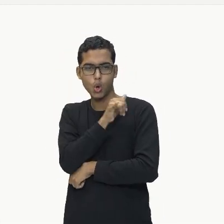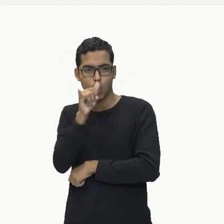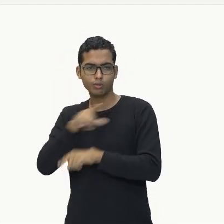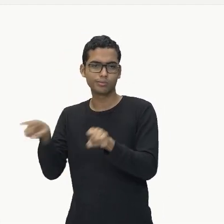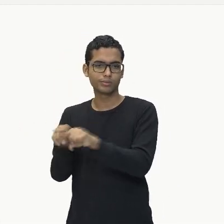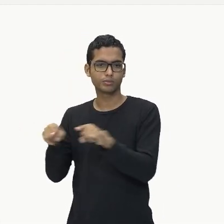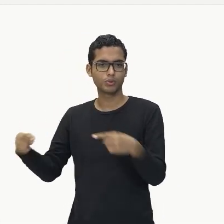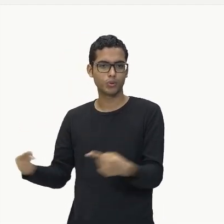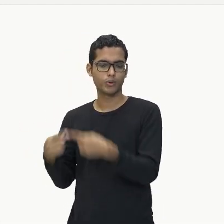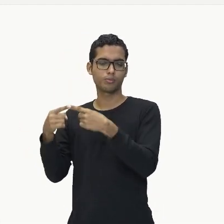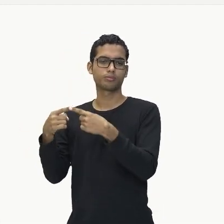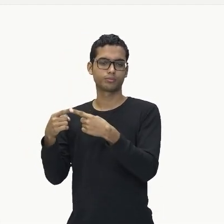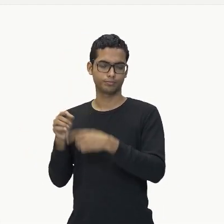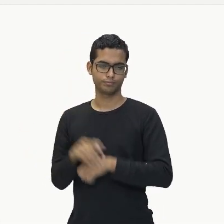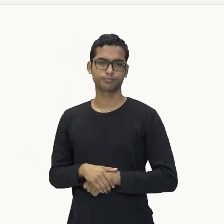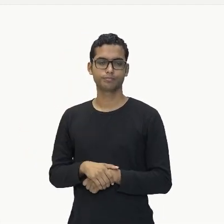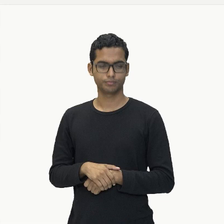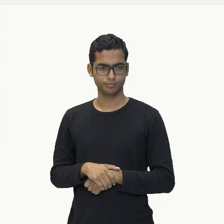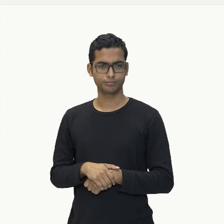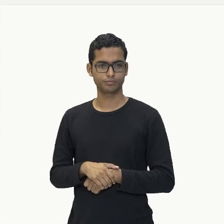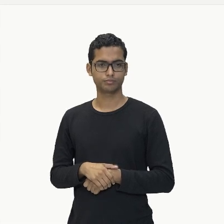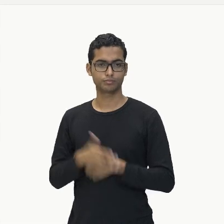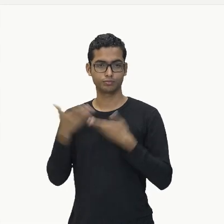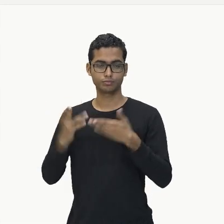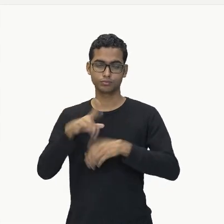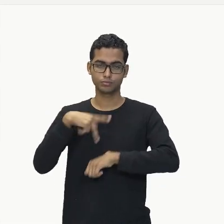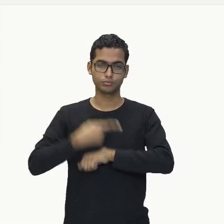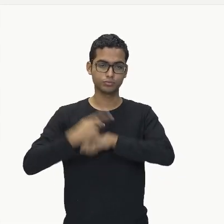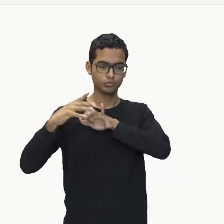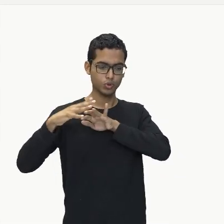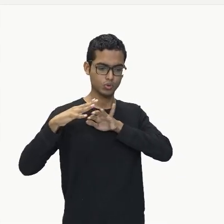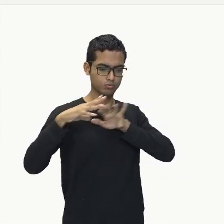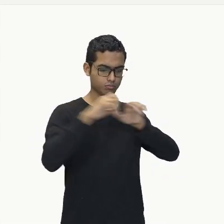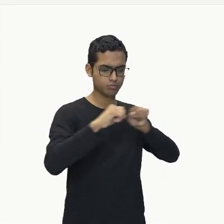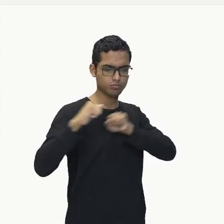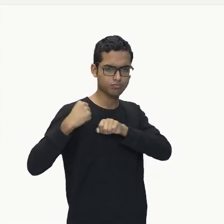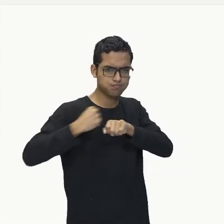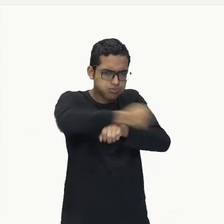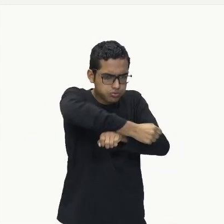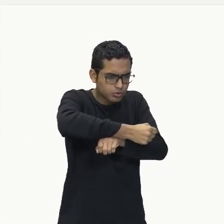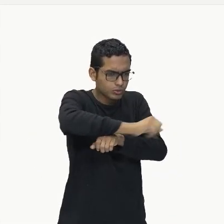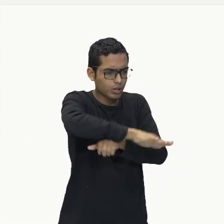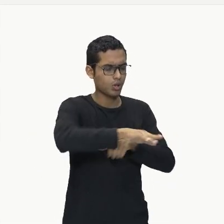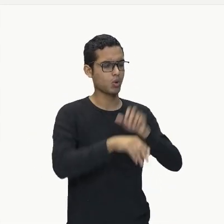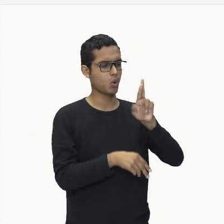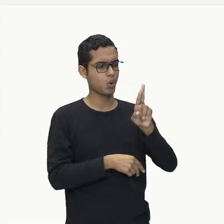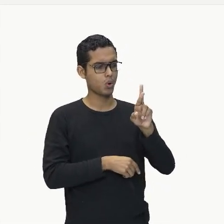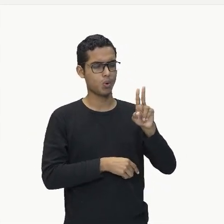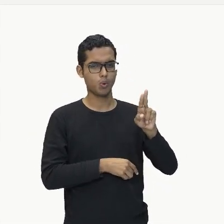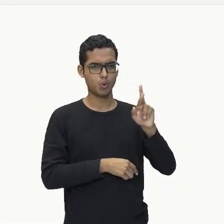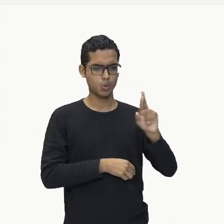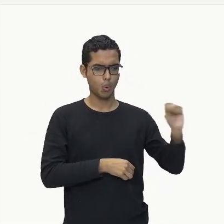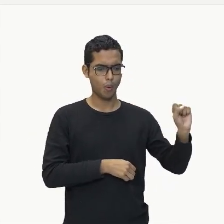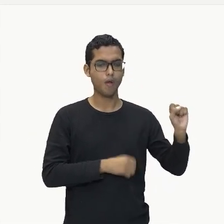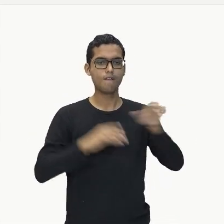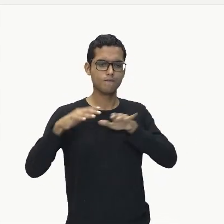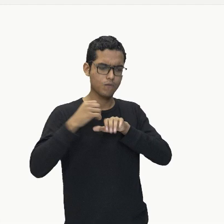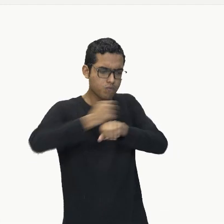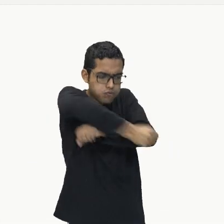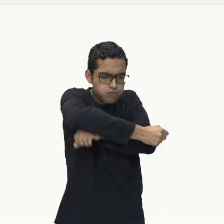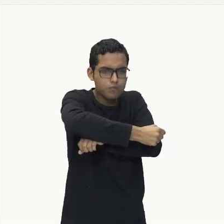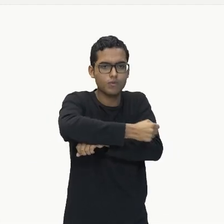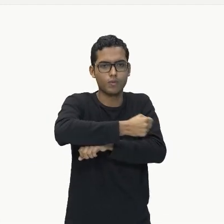União Soviética foi invadida a partir de 41/42 pela Operação Barbarossa. Mas, galera,